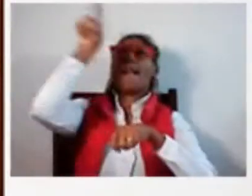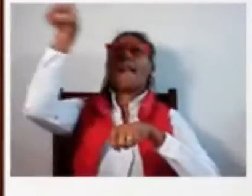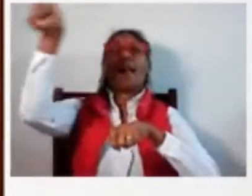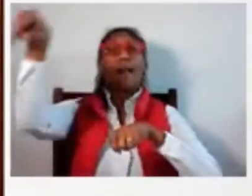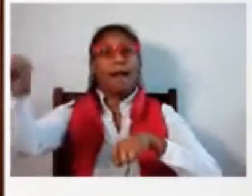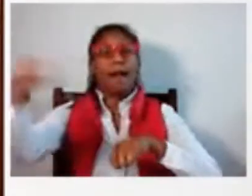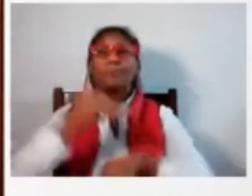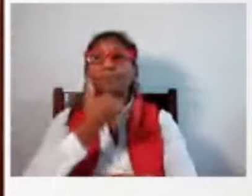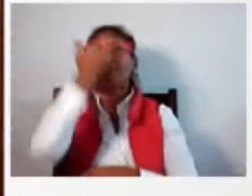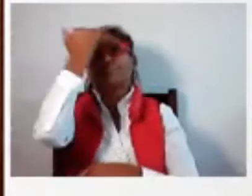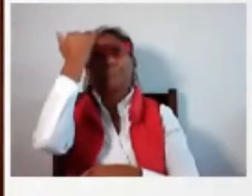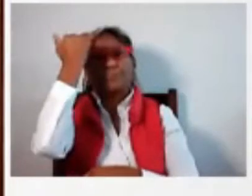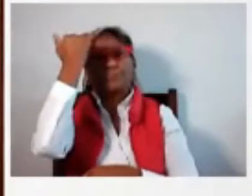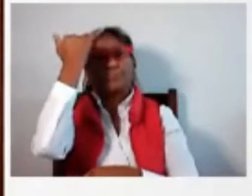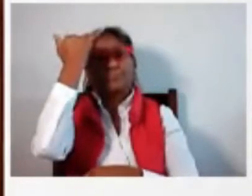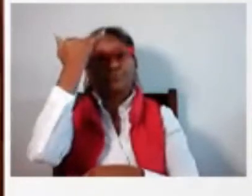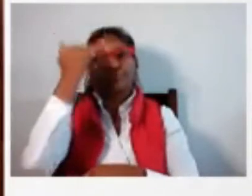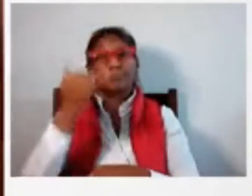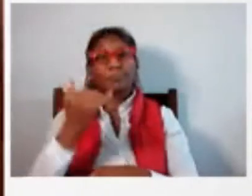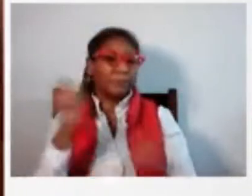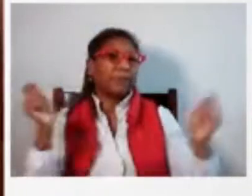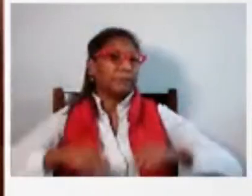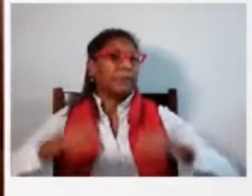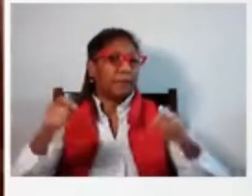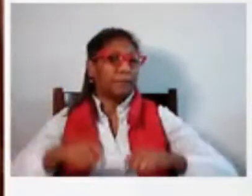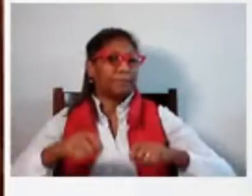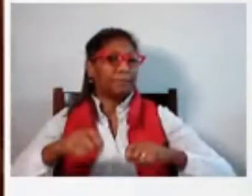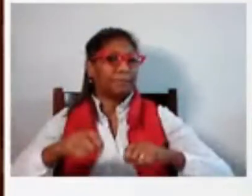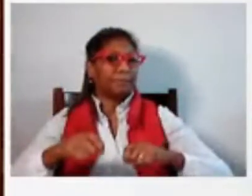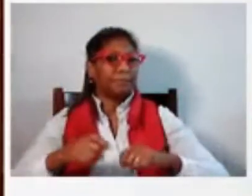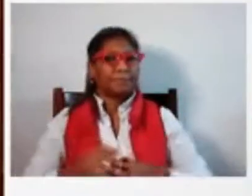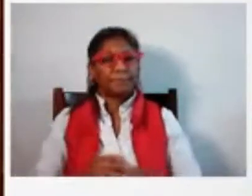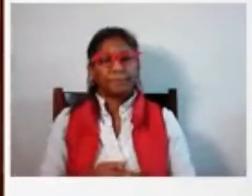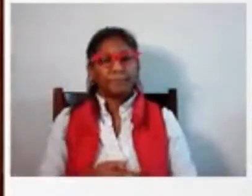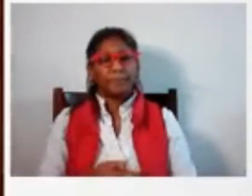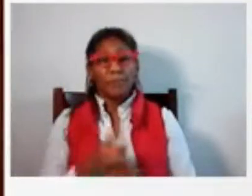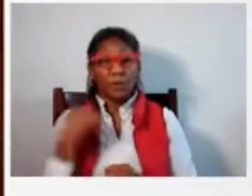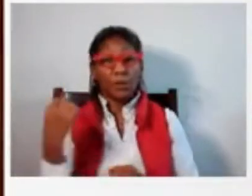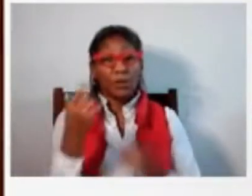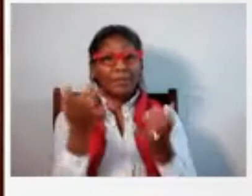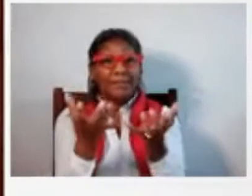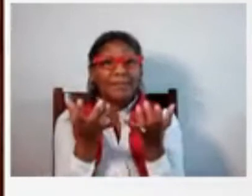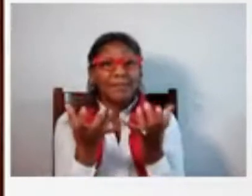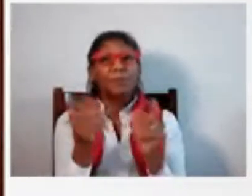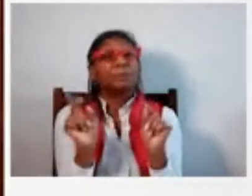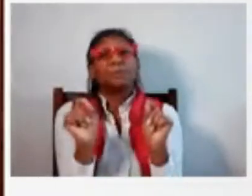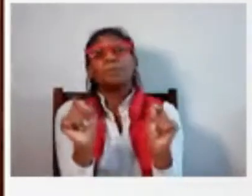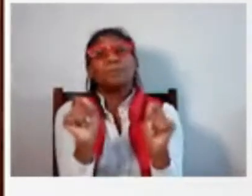frente venhamos a ter o colapso do nosso sistema de saúde. Vejam, o que nós buscamos aqui é